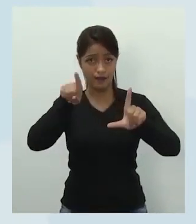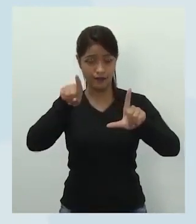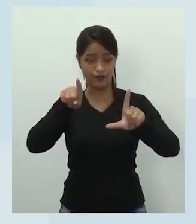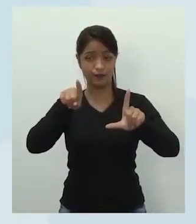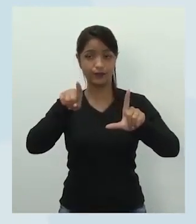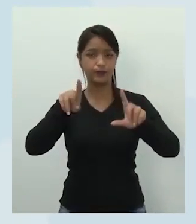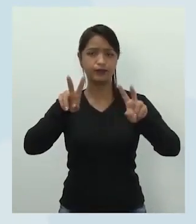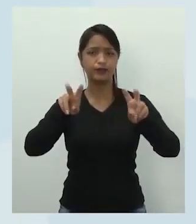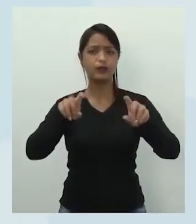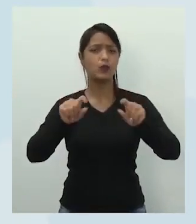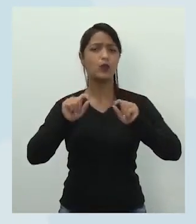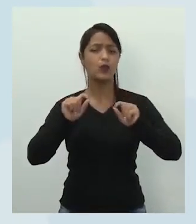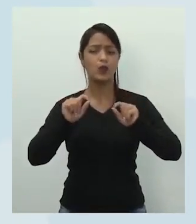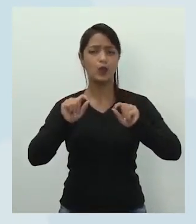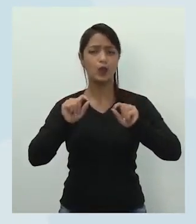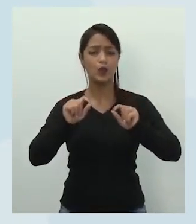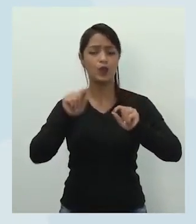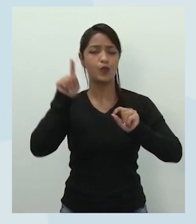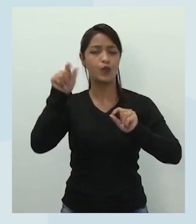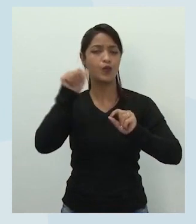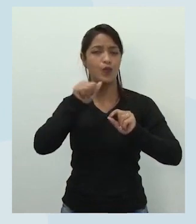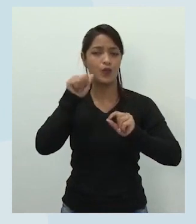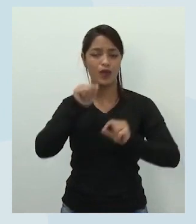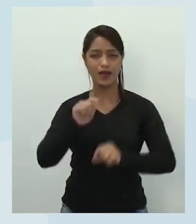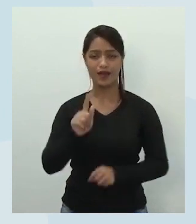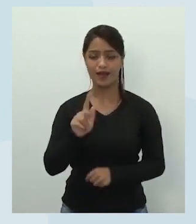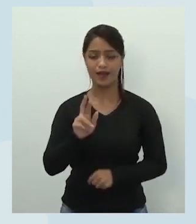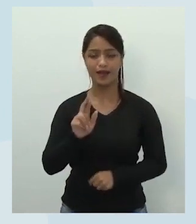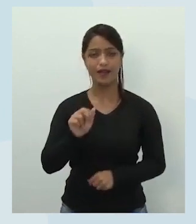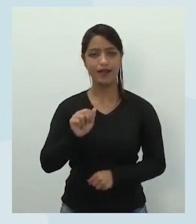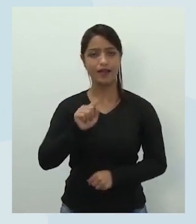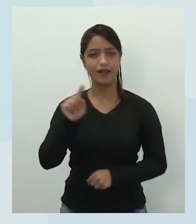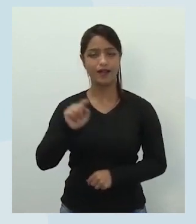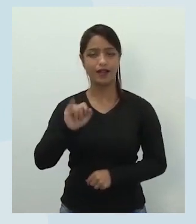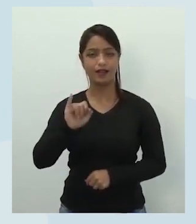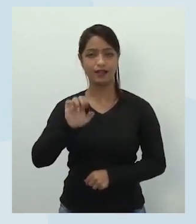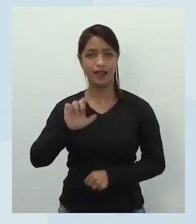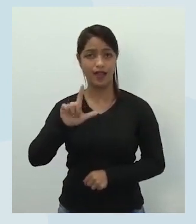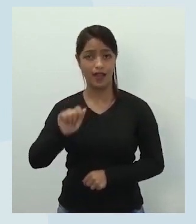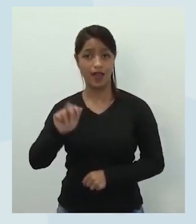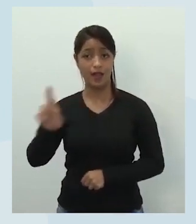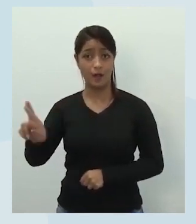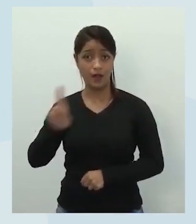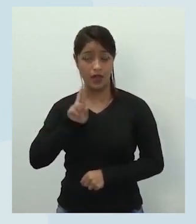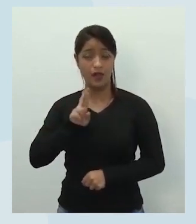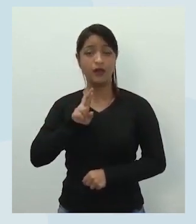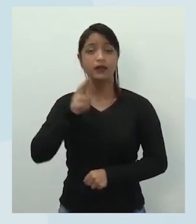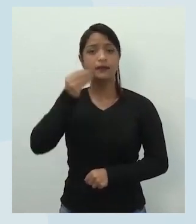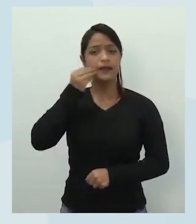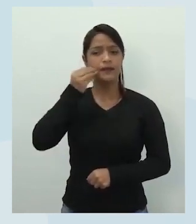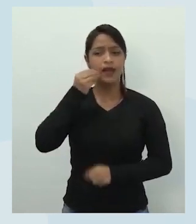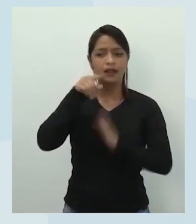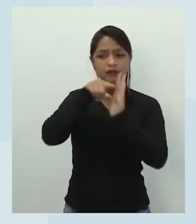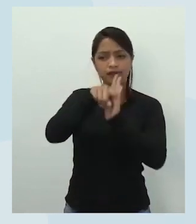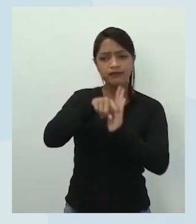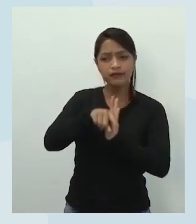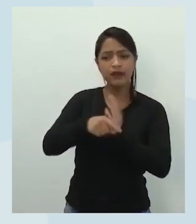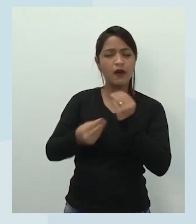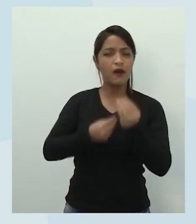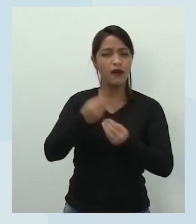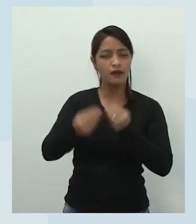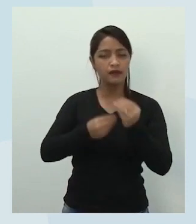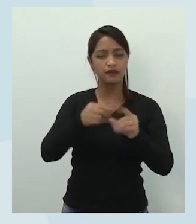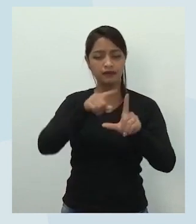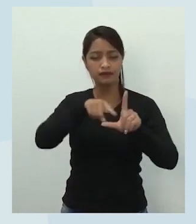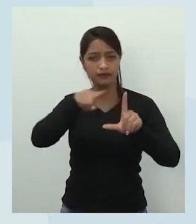daquele experimento que a professora Grazielli colocou da função ácido e base. Então, a gente sugere